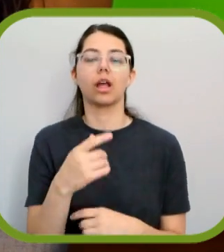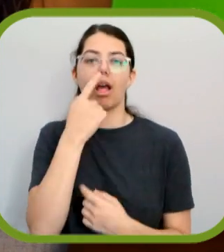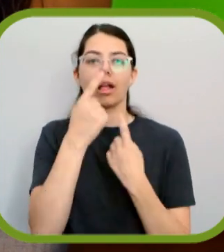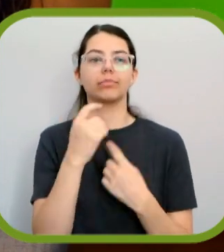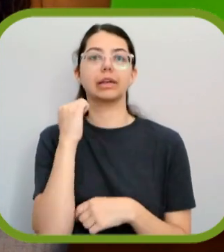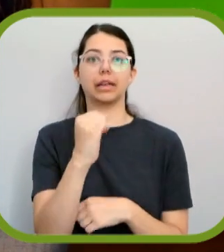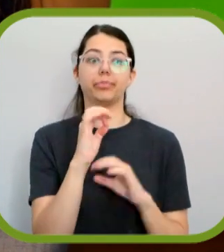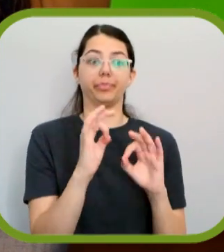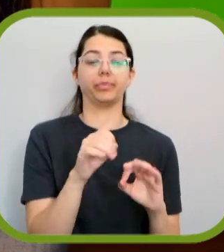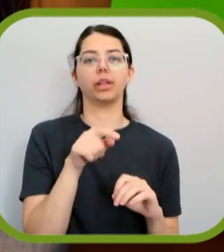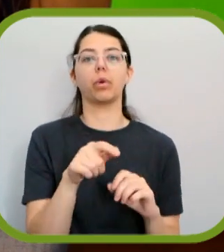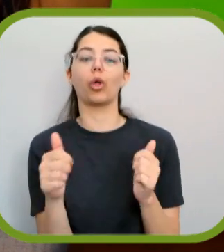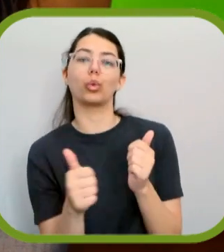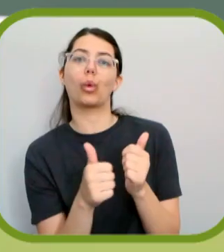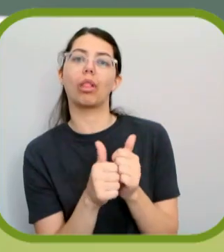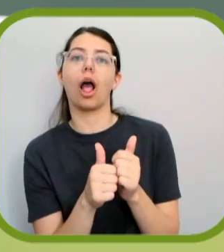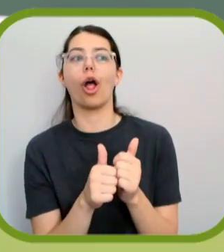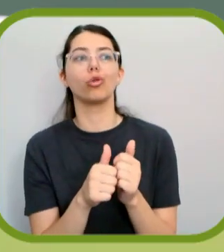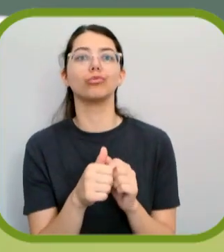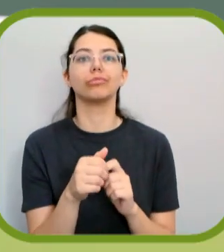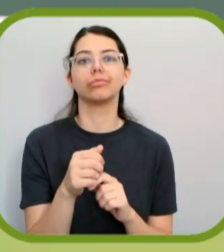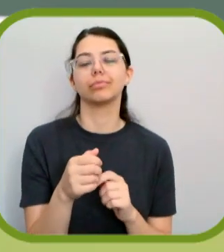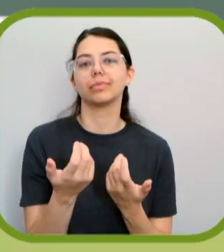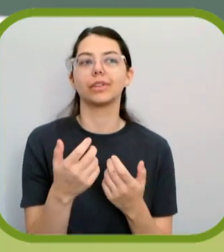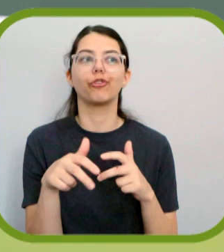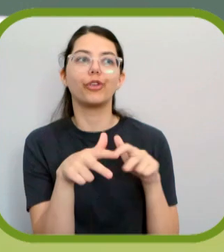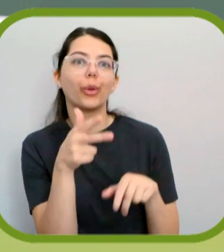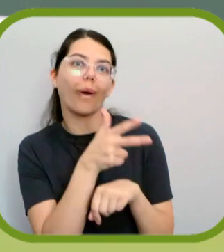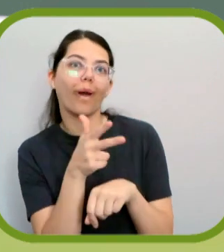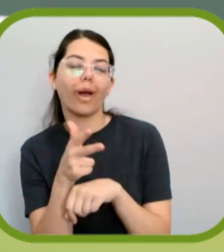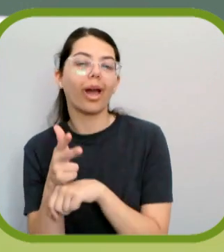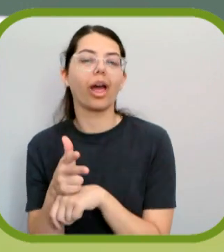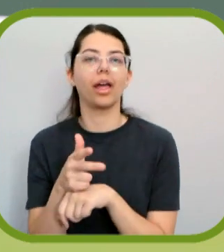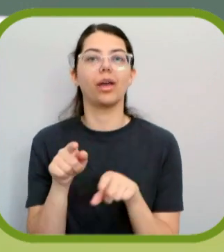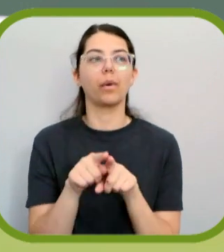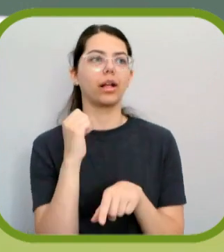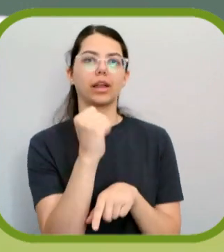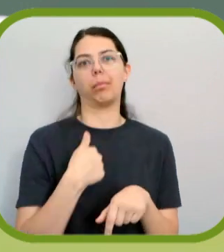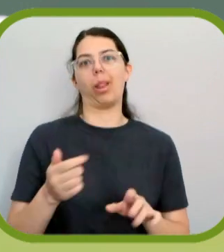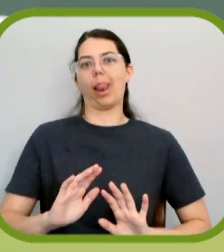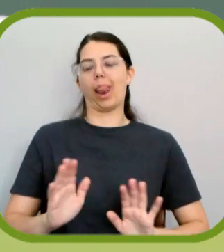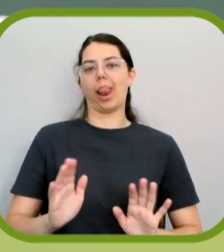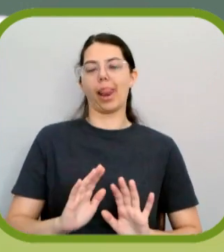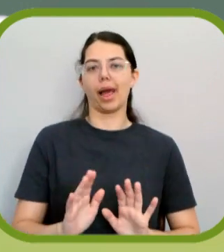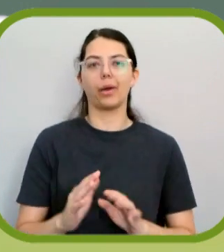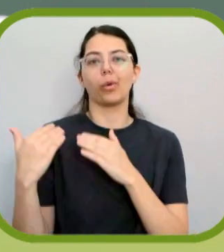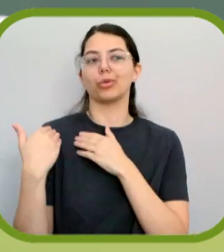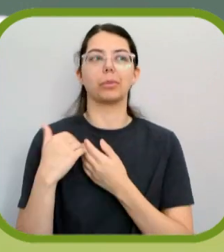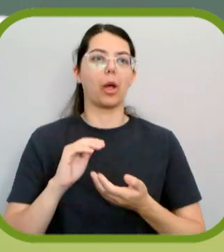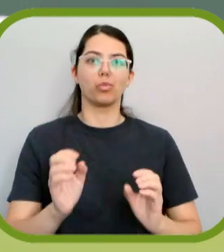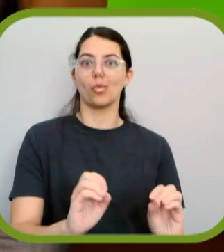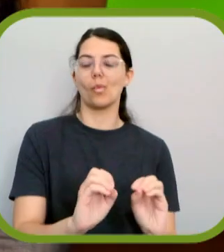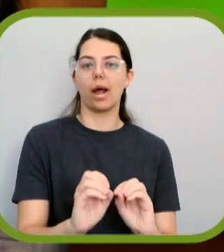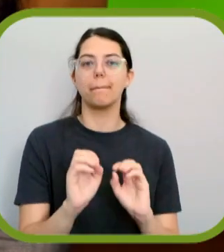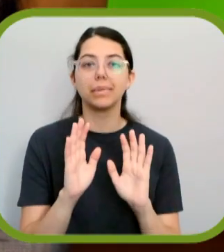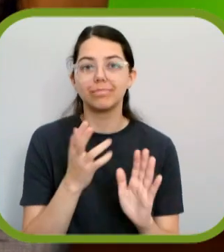por alguém ter cometido o crime inicial e elas estarem só a ser cúmplices e a propagarem o vídeo, já não fazem parte,